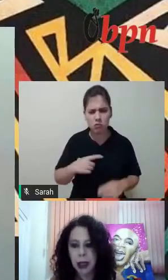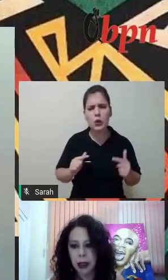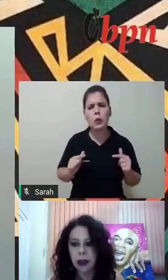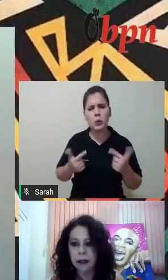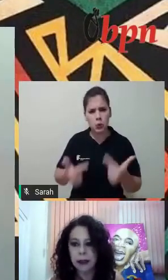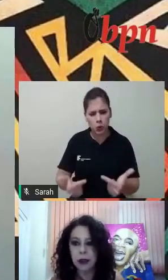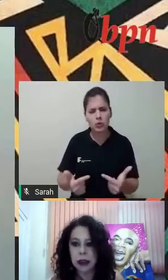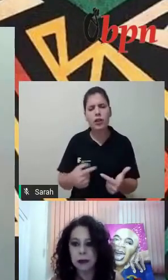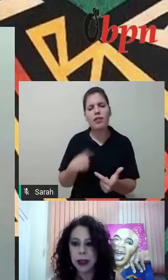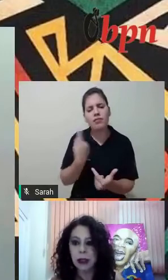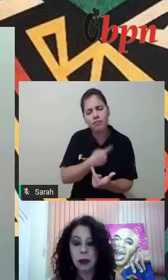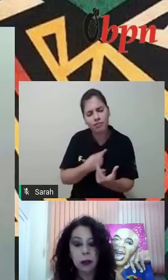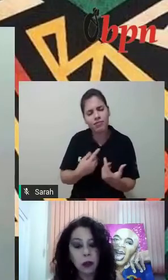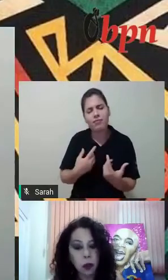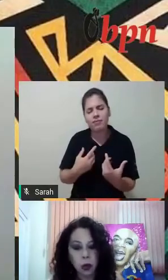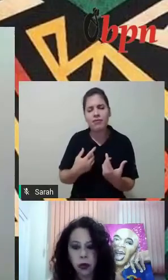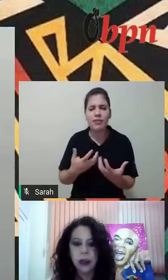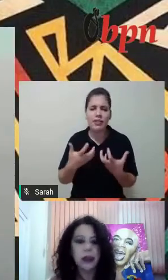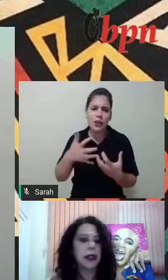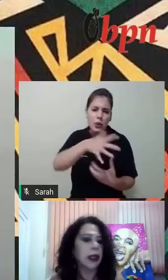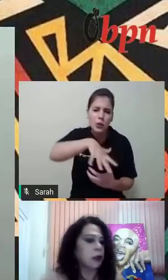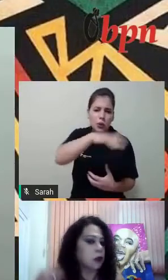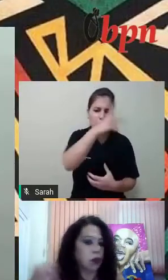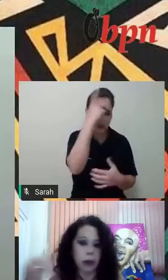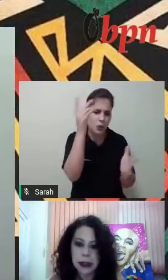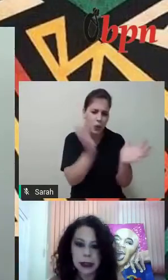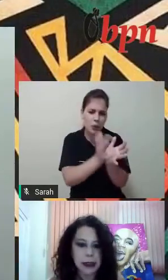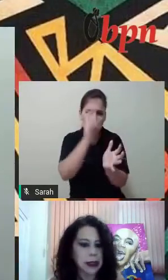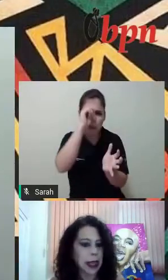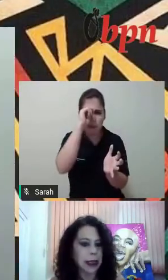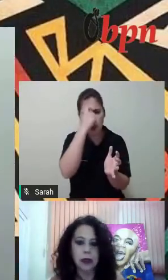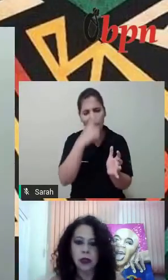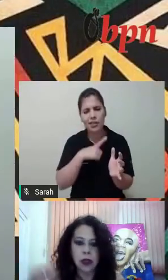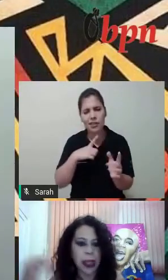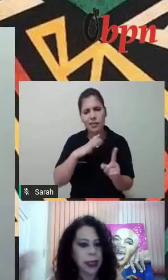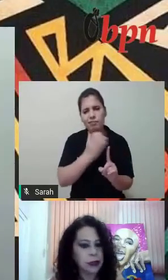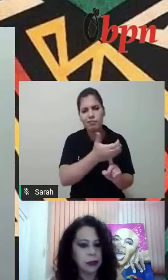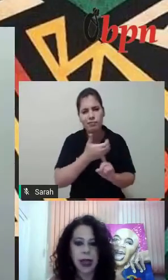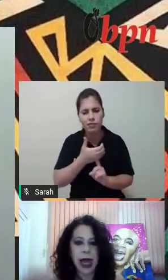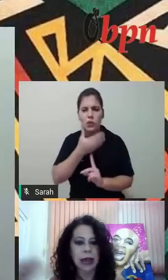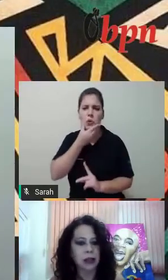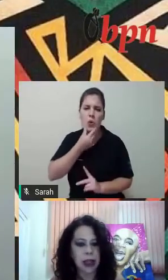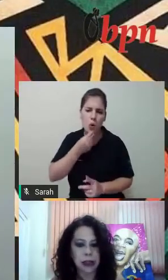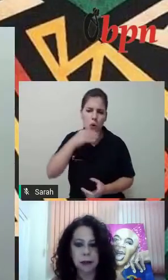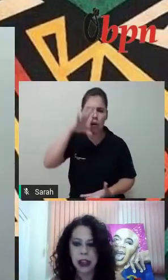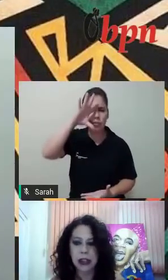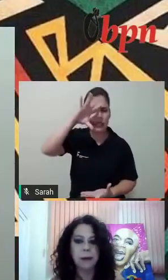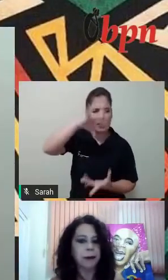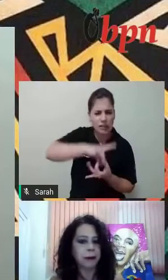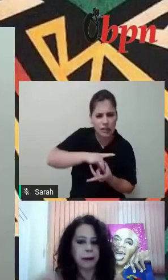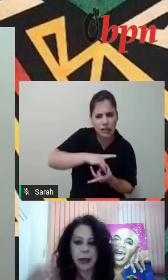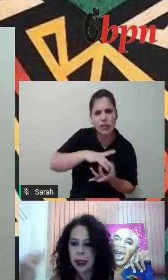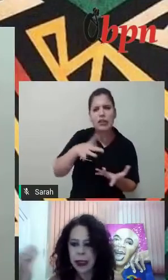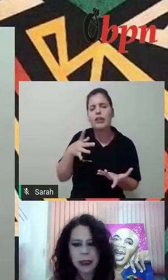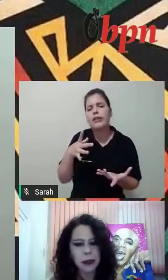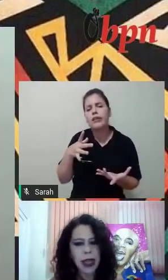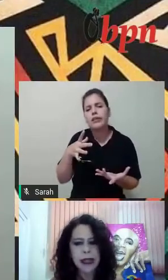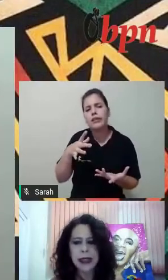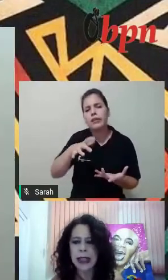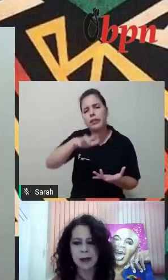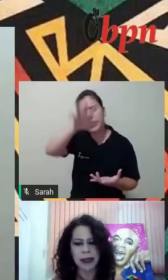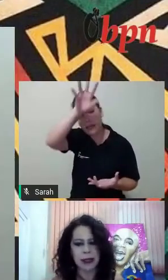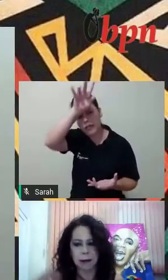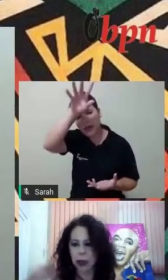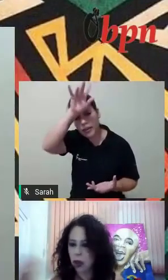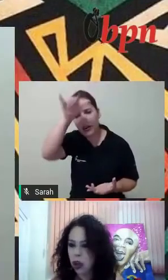esse acolhimento das pessoas pretas como um todo, né? Dos homens cis, héteros, dos gays, dos viados, das bichas, das